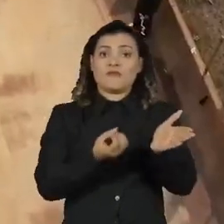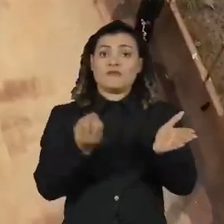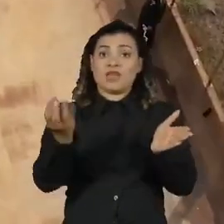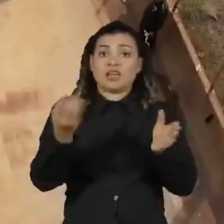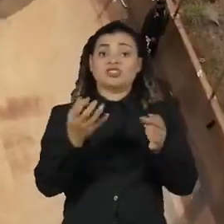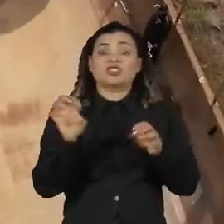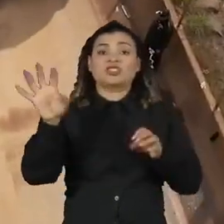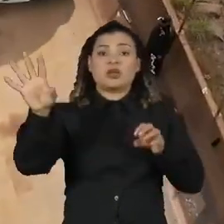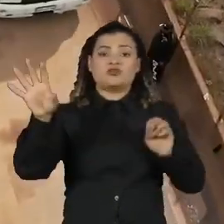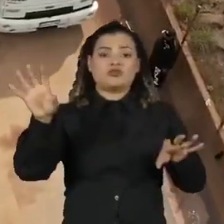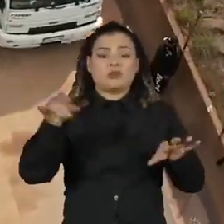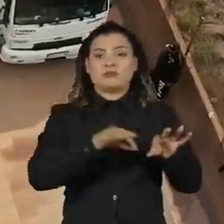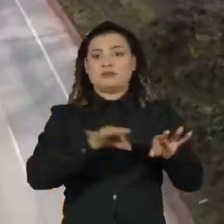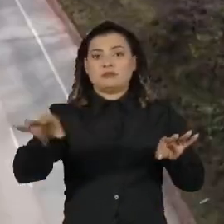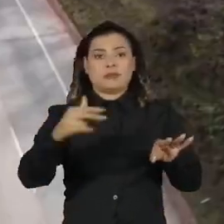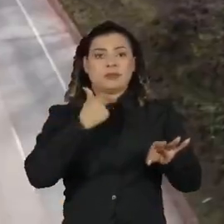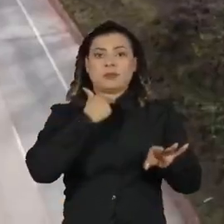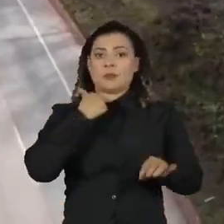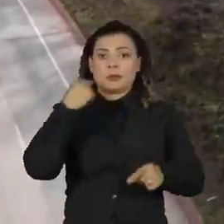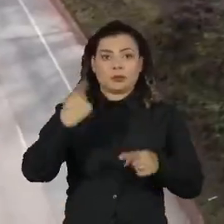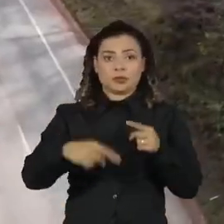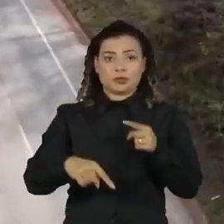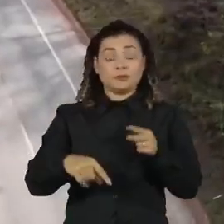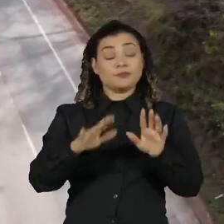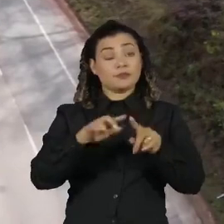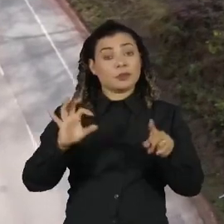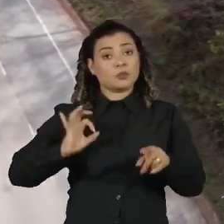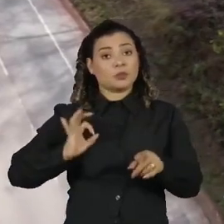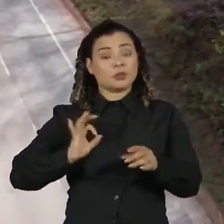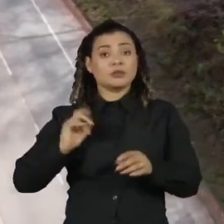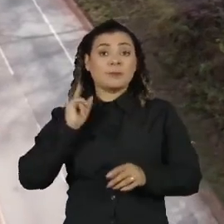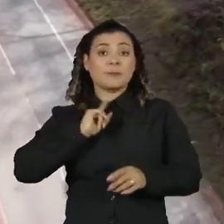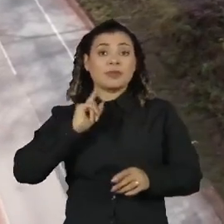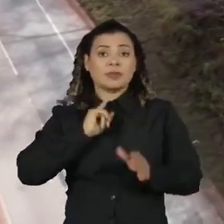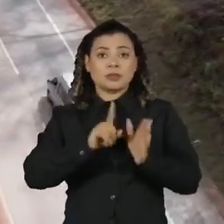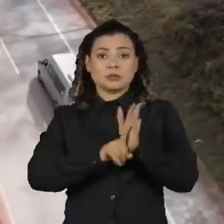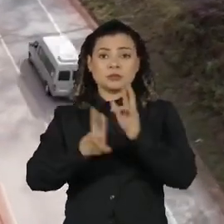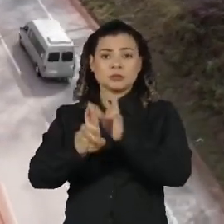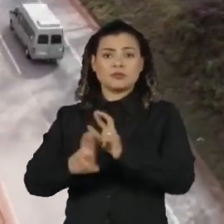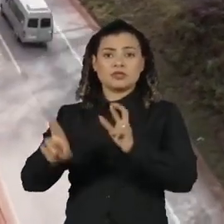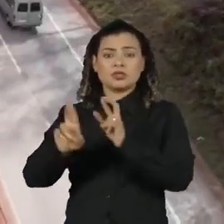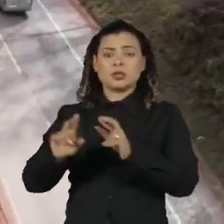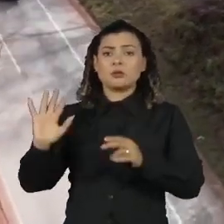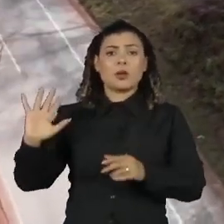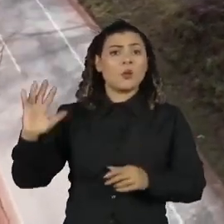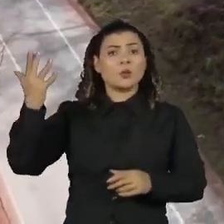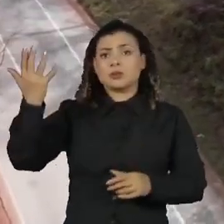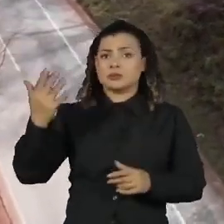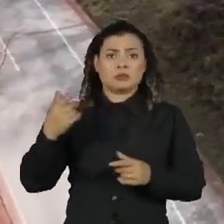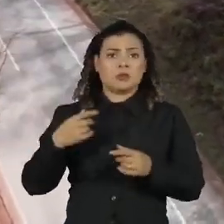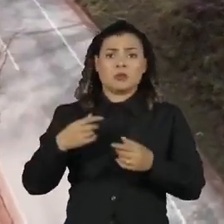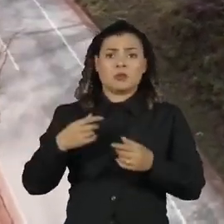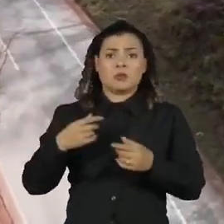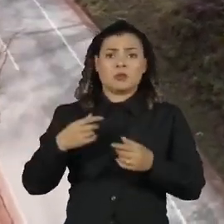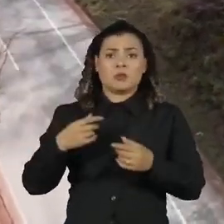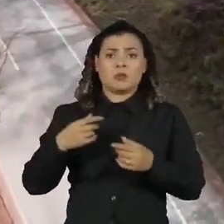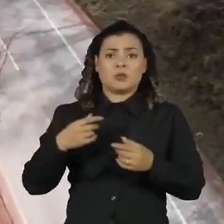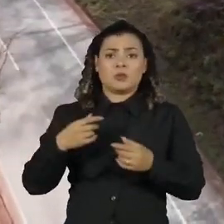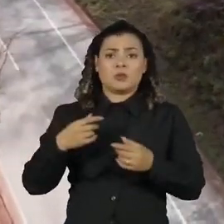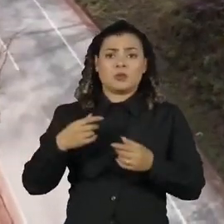interestaduais com passageiros a Polícia Civil de Minas Gerais do acidente